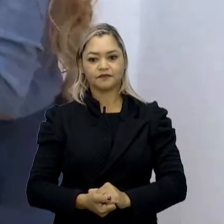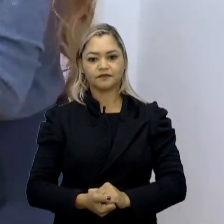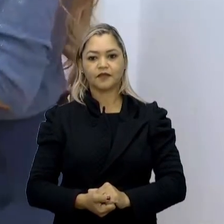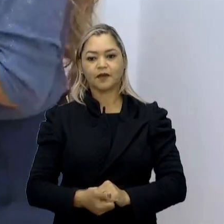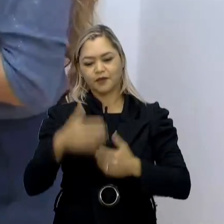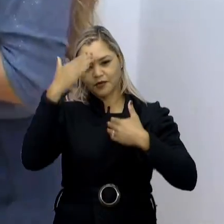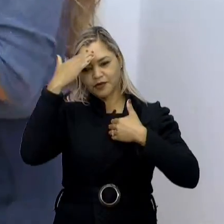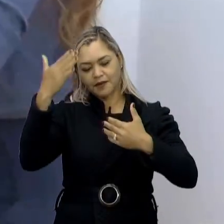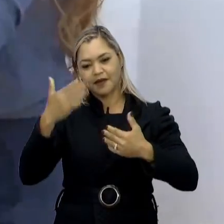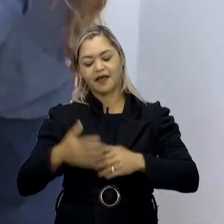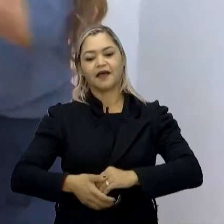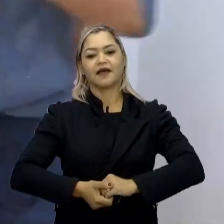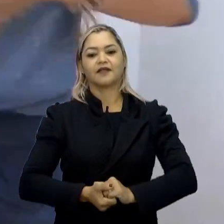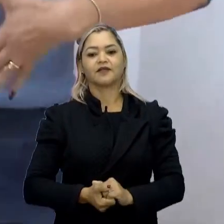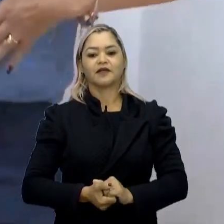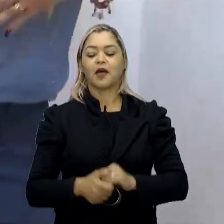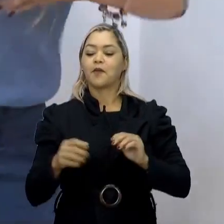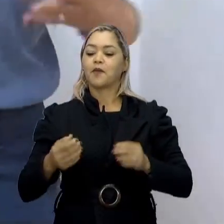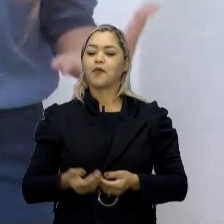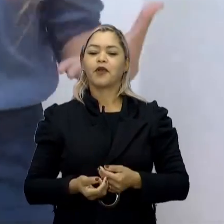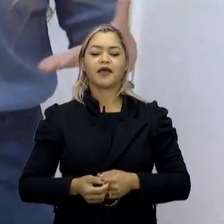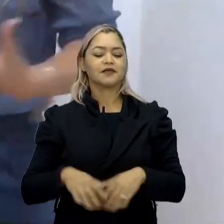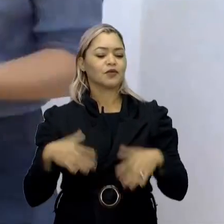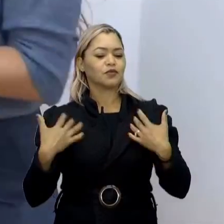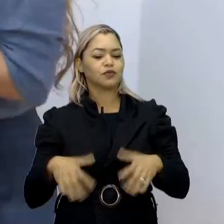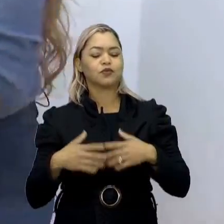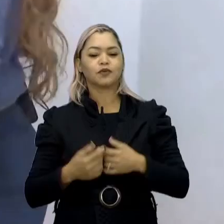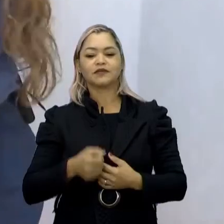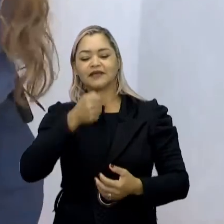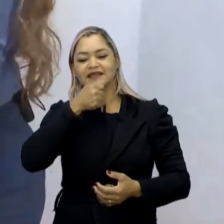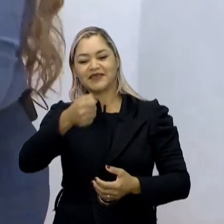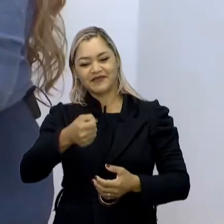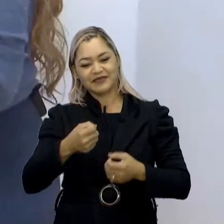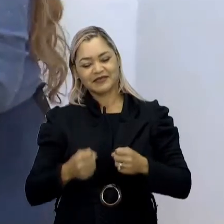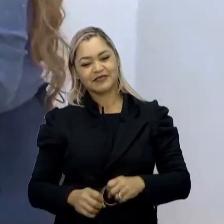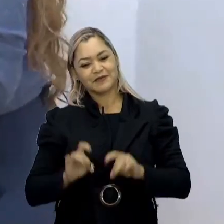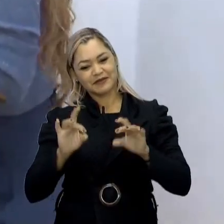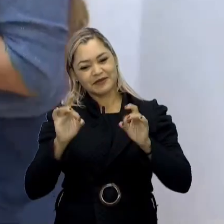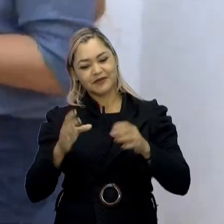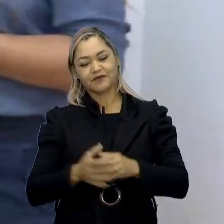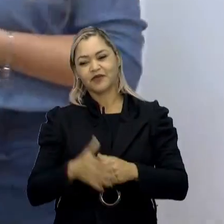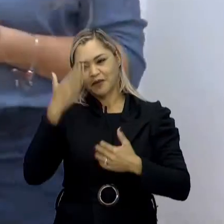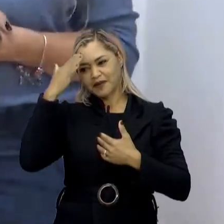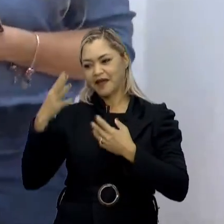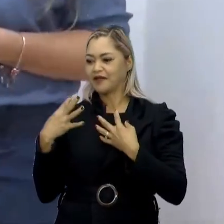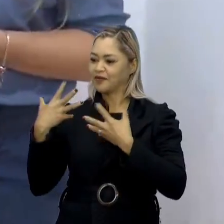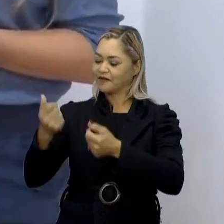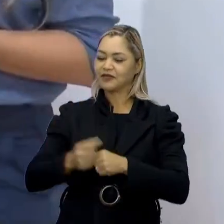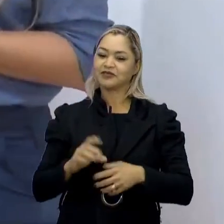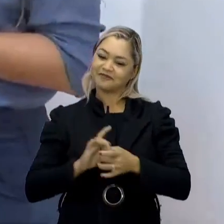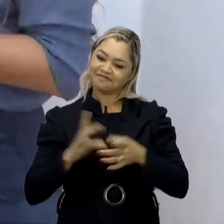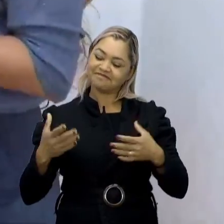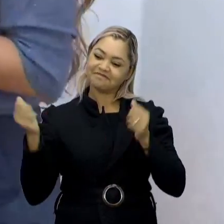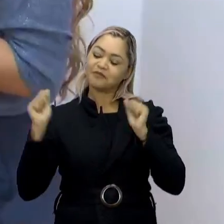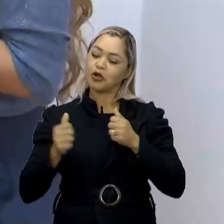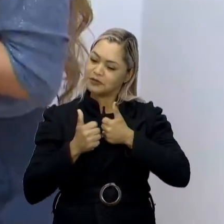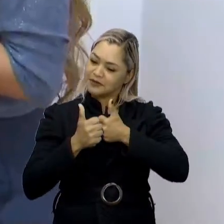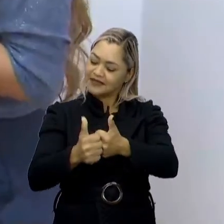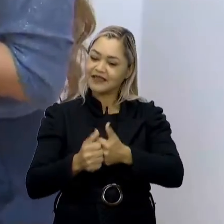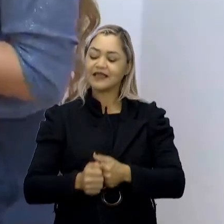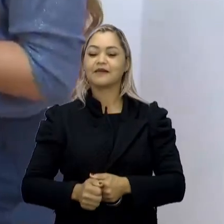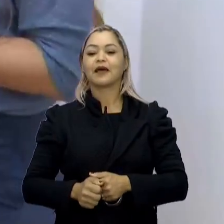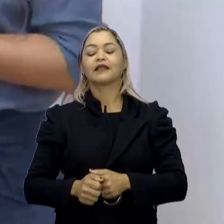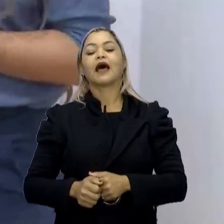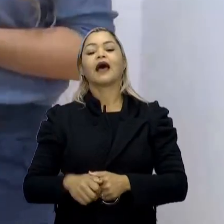muito obrigada por essa grande entrevista. Obrigada a vocês pelo convite, estou à disposição. Pode me seguir, pode